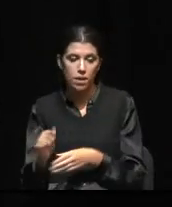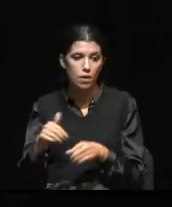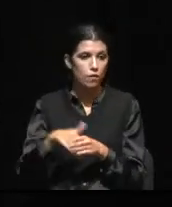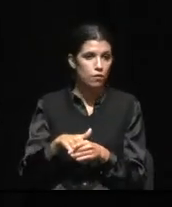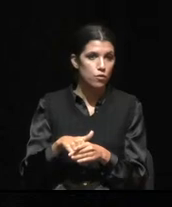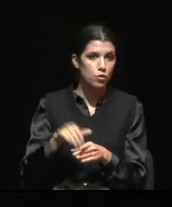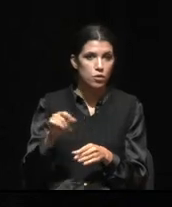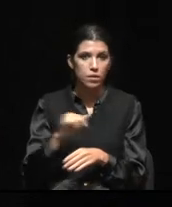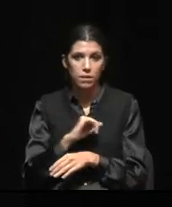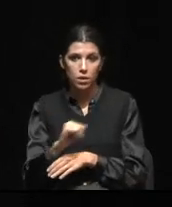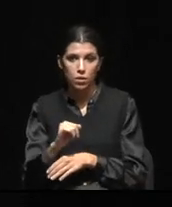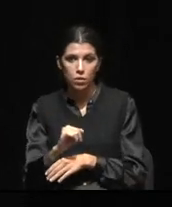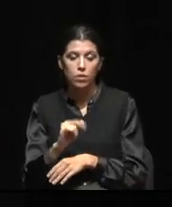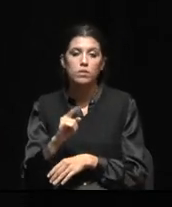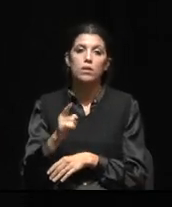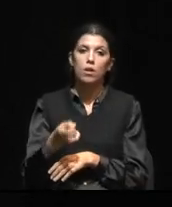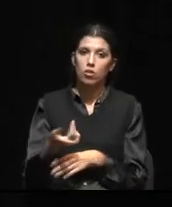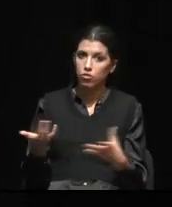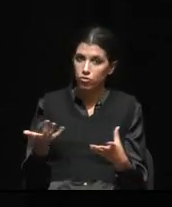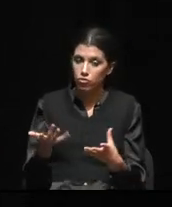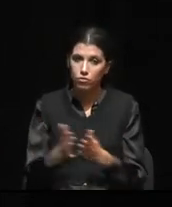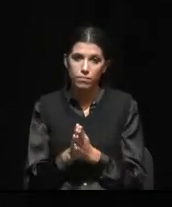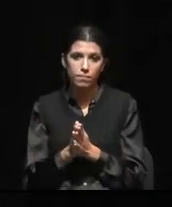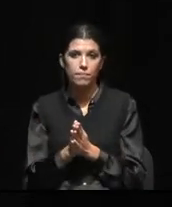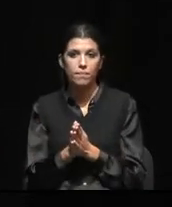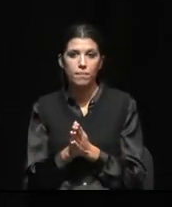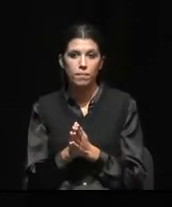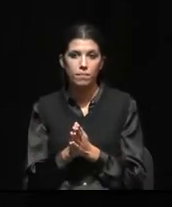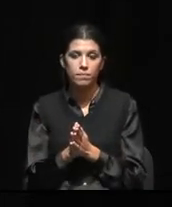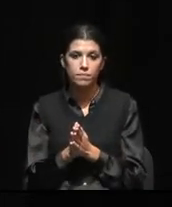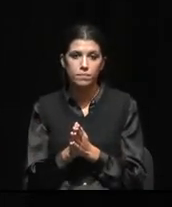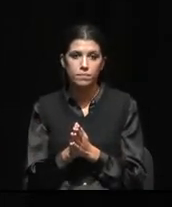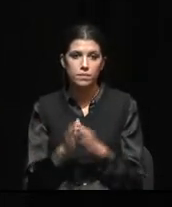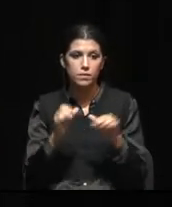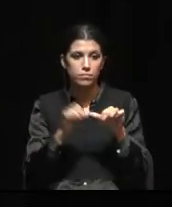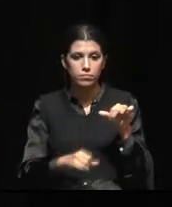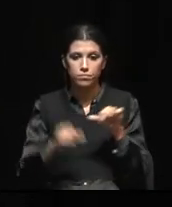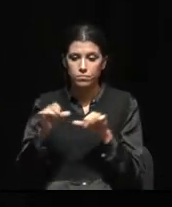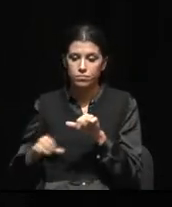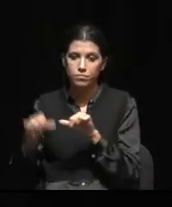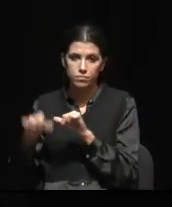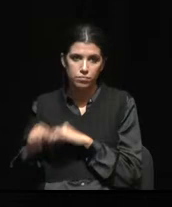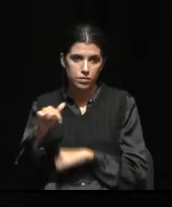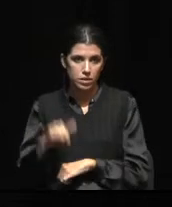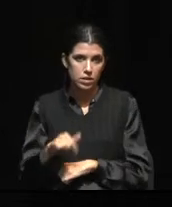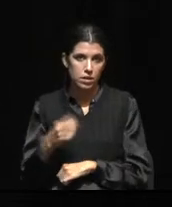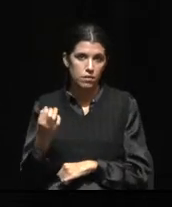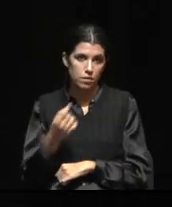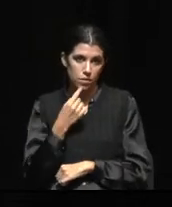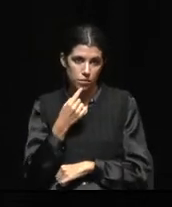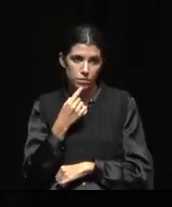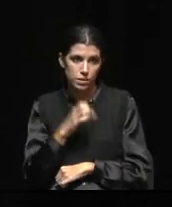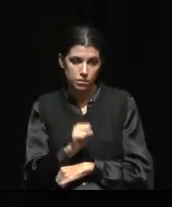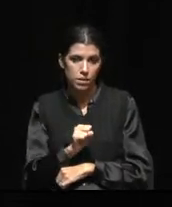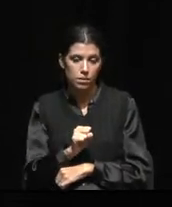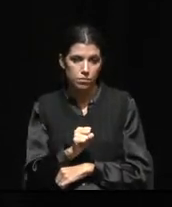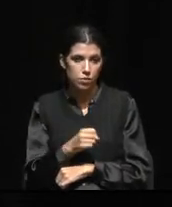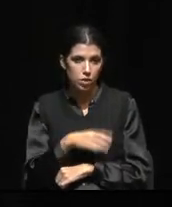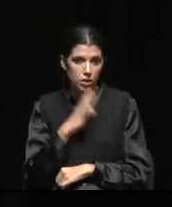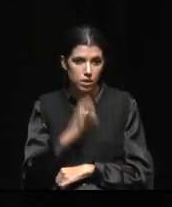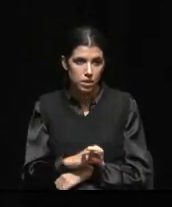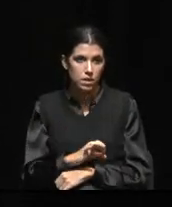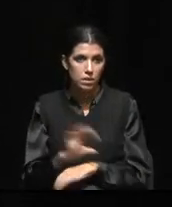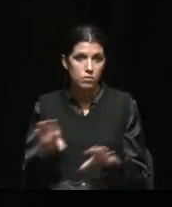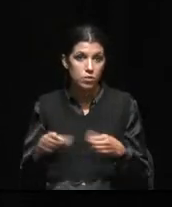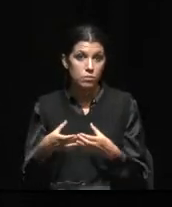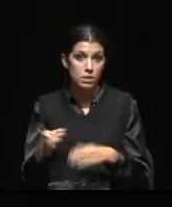votado também contra a questão fundamental que se aqui se prende foram os argumentos aqui aduzidos nós percebemos e estamos em crer que